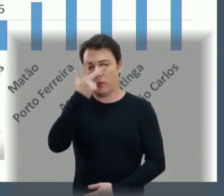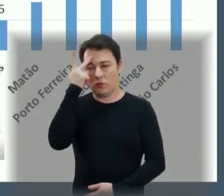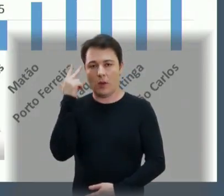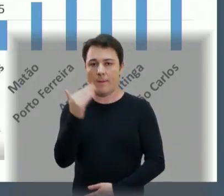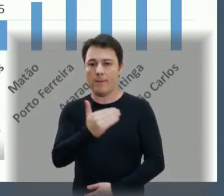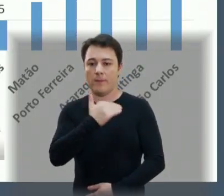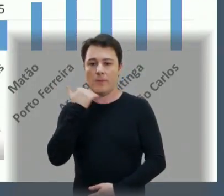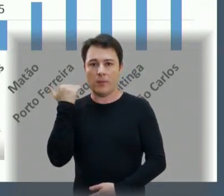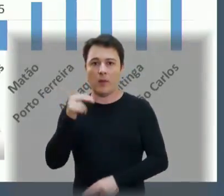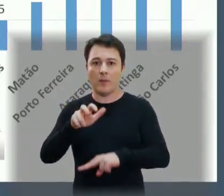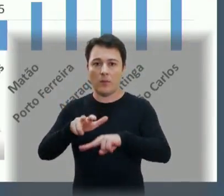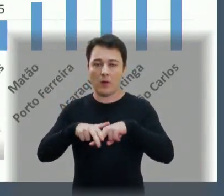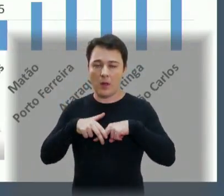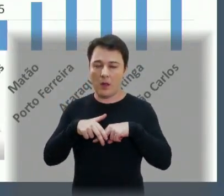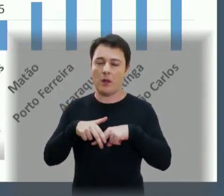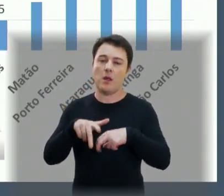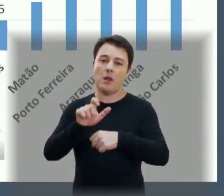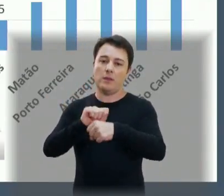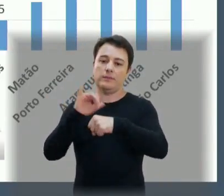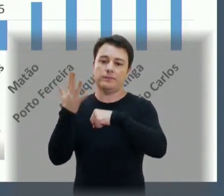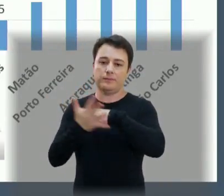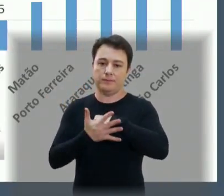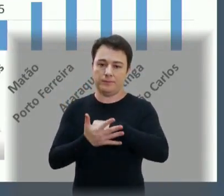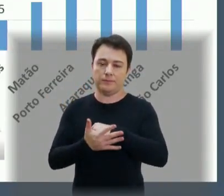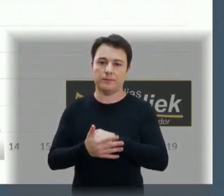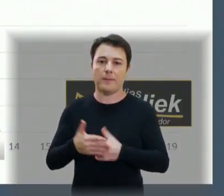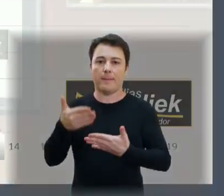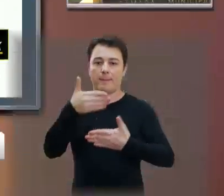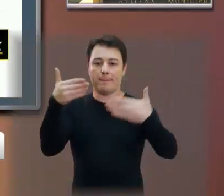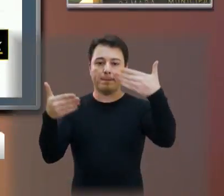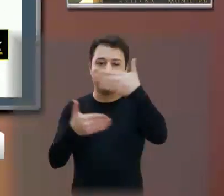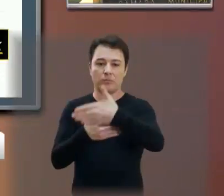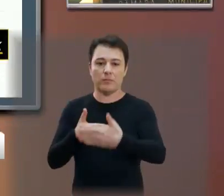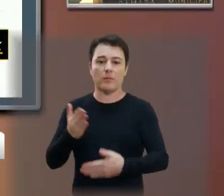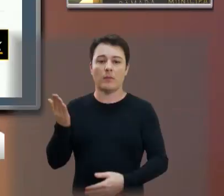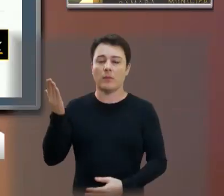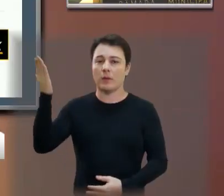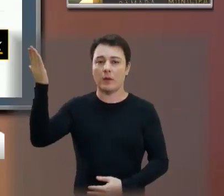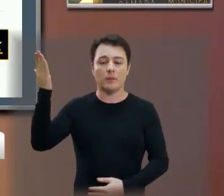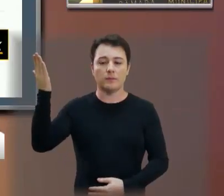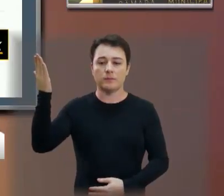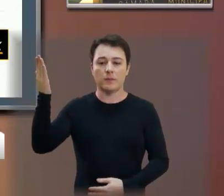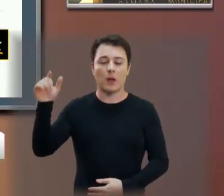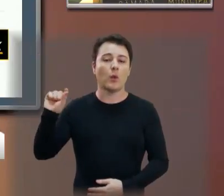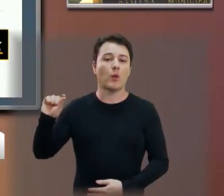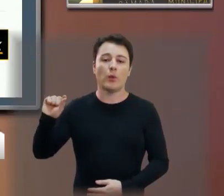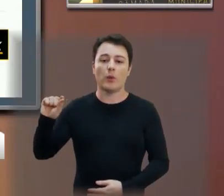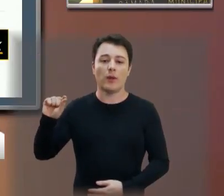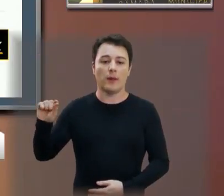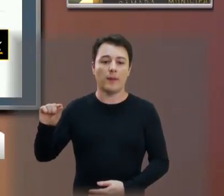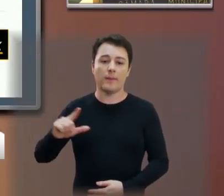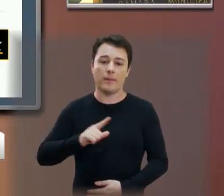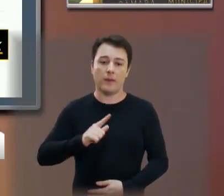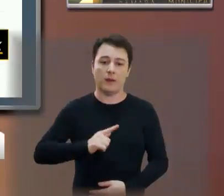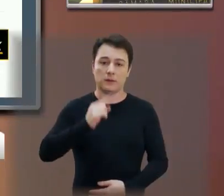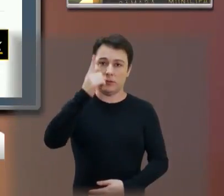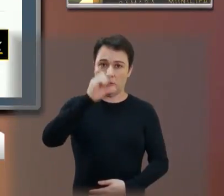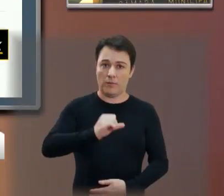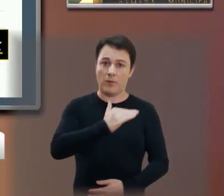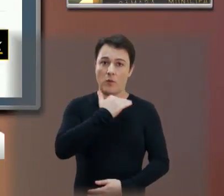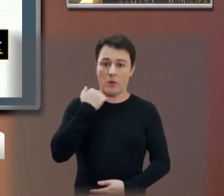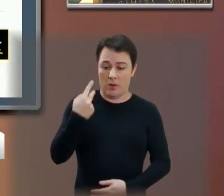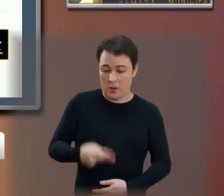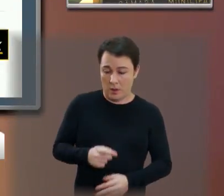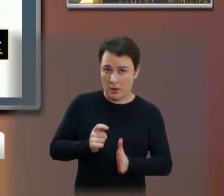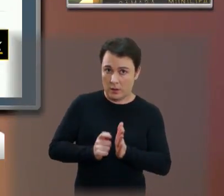na DRS. E o próximo slide mostra aí, então, dos 19 que já faleceram